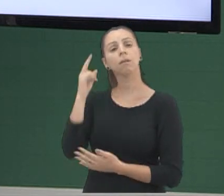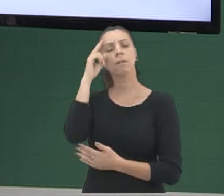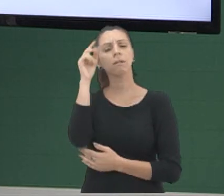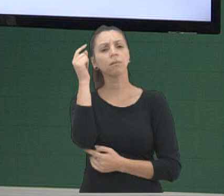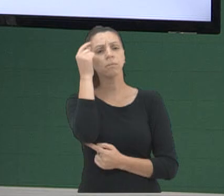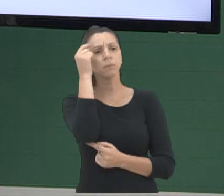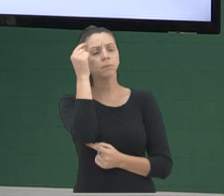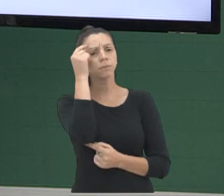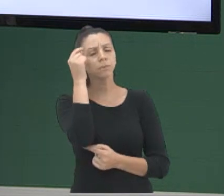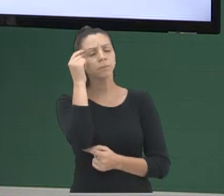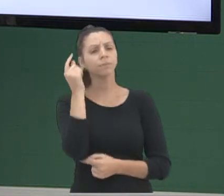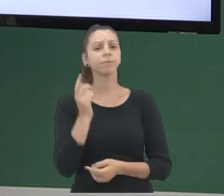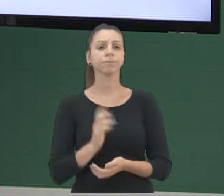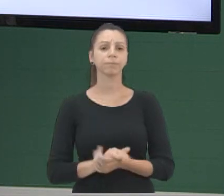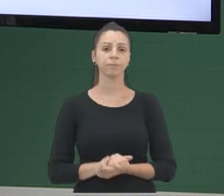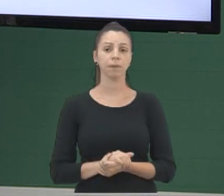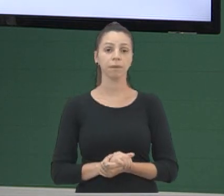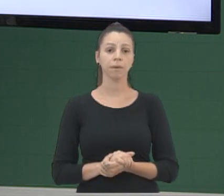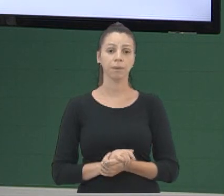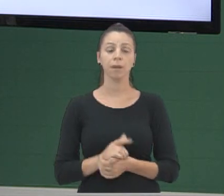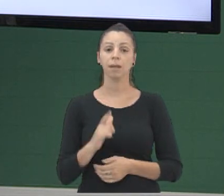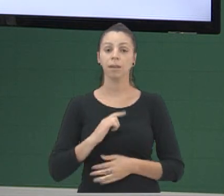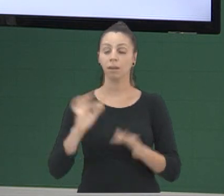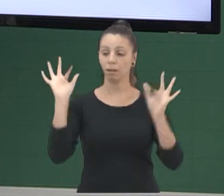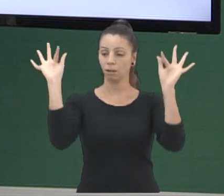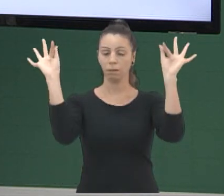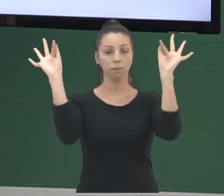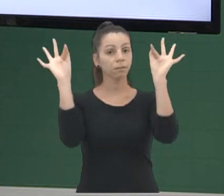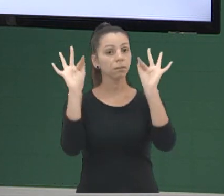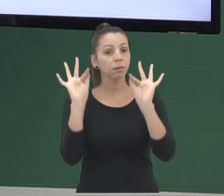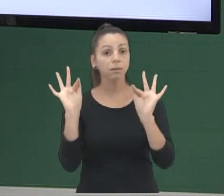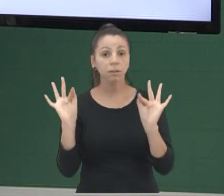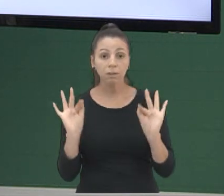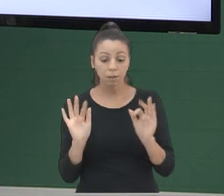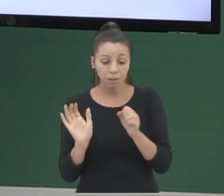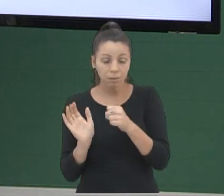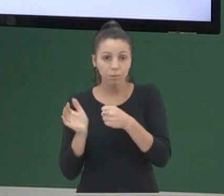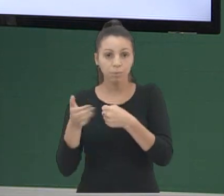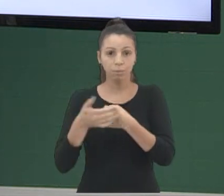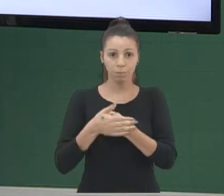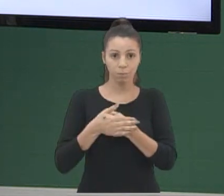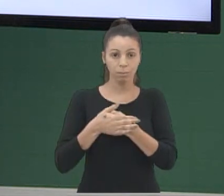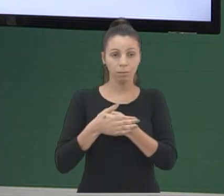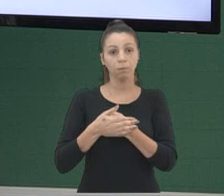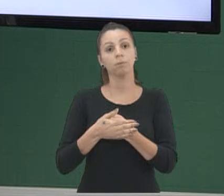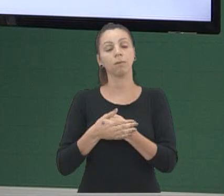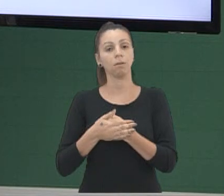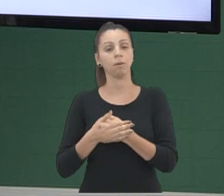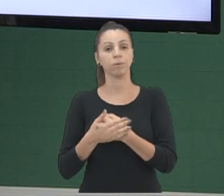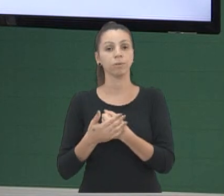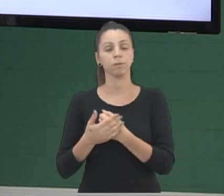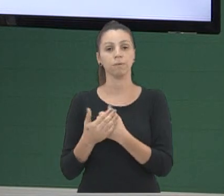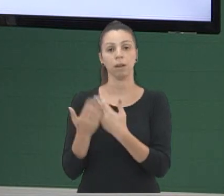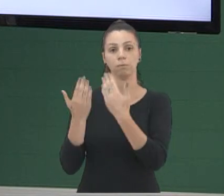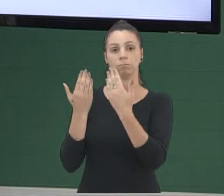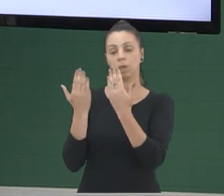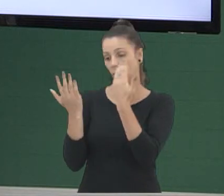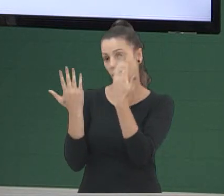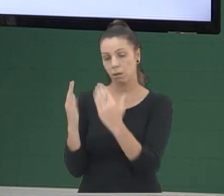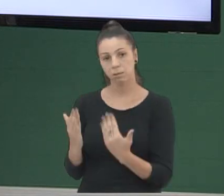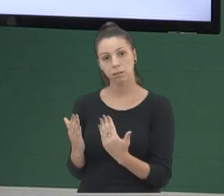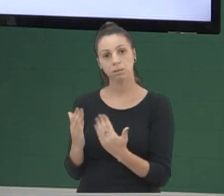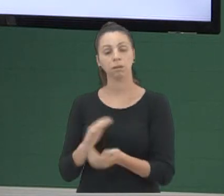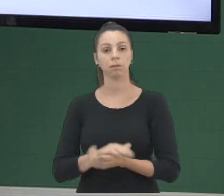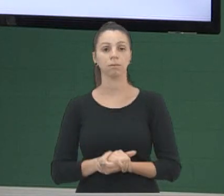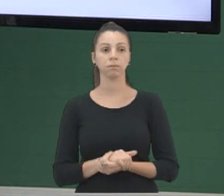um pouquinho, né? Então, ela está tratando, sim, de felicidade, de uma felicidade clandestina. A gente vai conversar sobre isso aí,